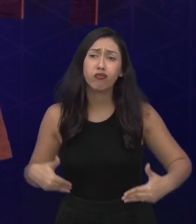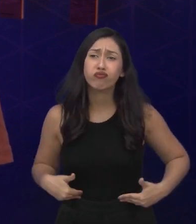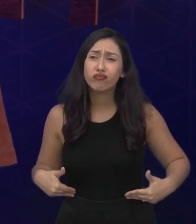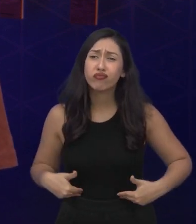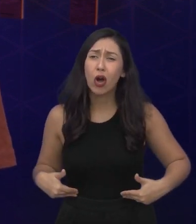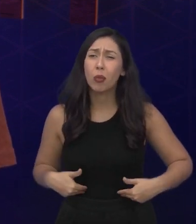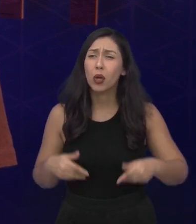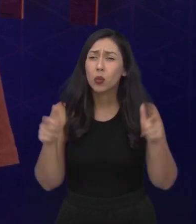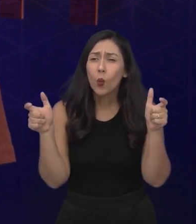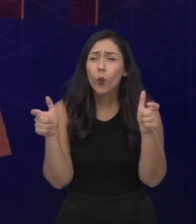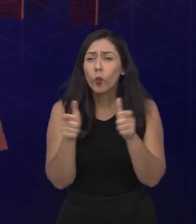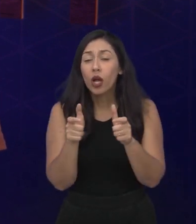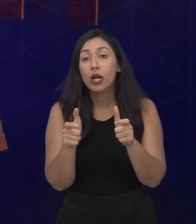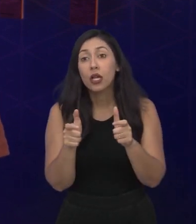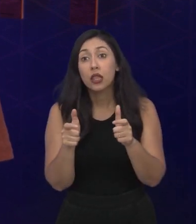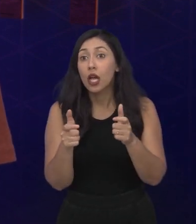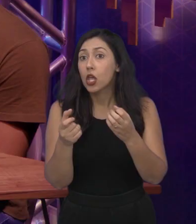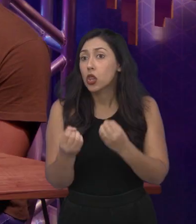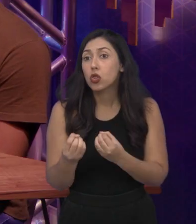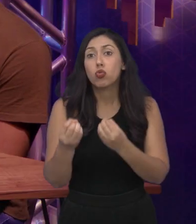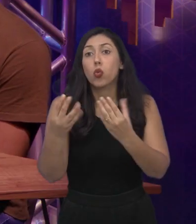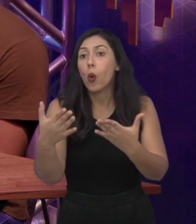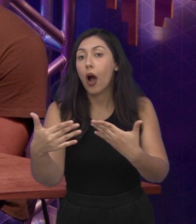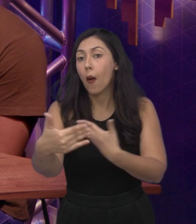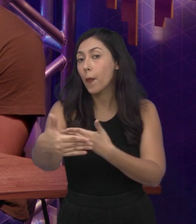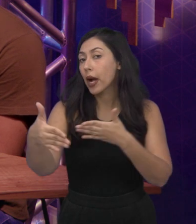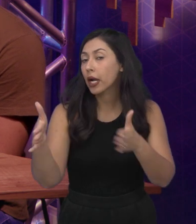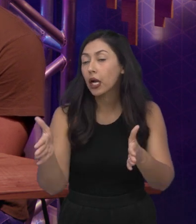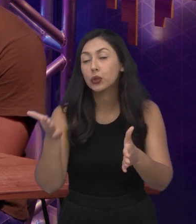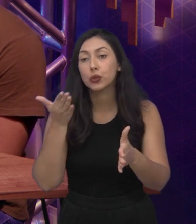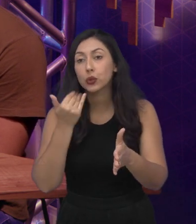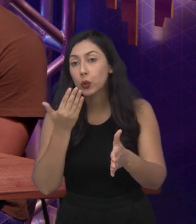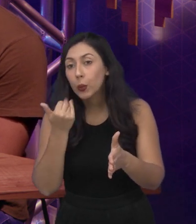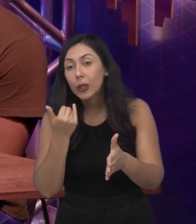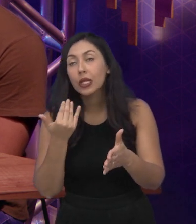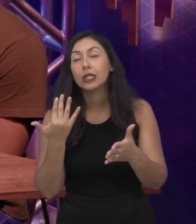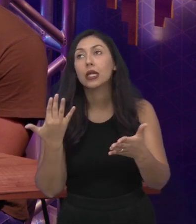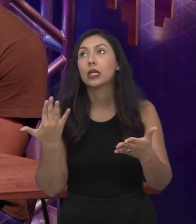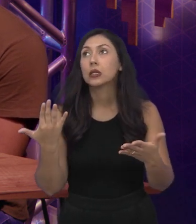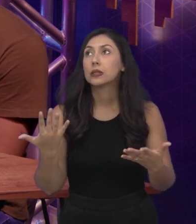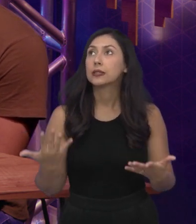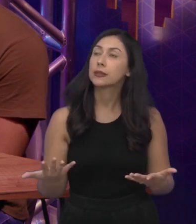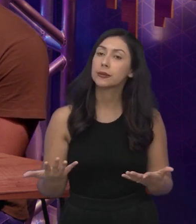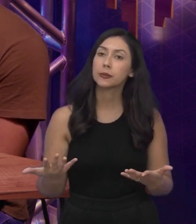combater a fome, a levar uma cesta básica, às vezes levar